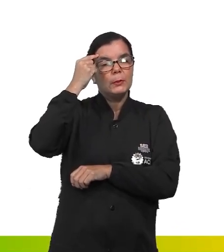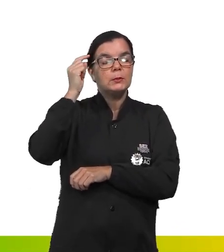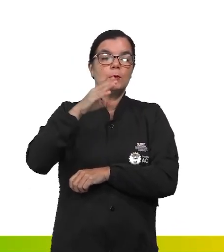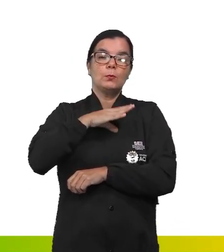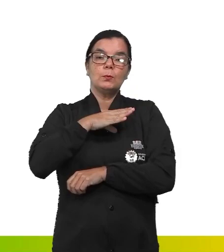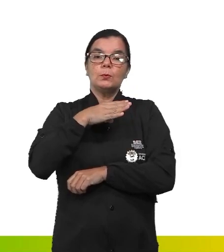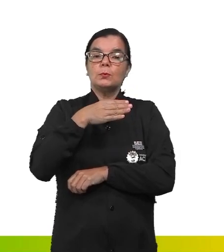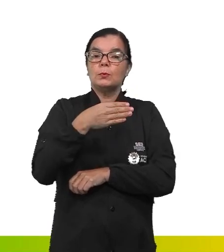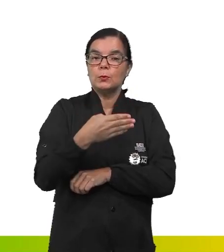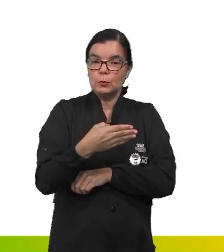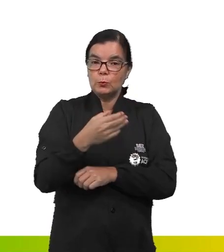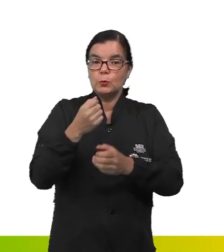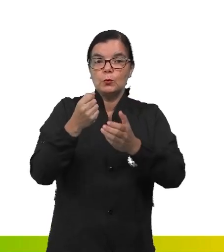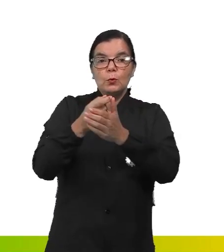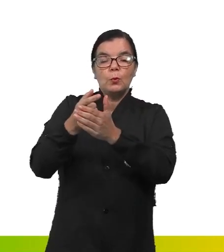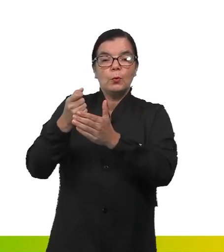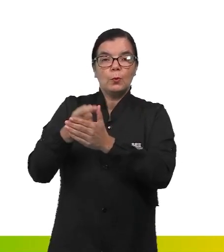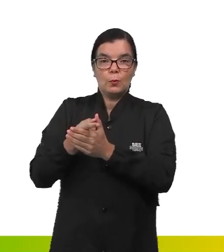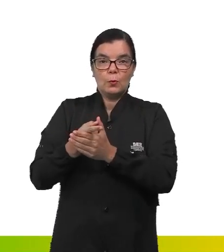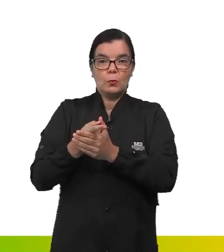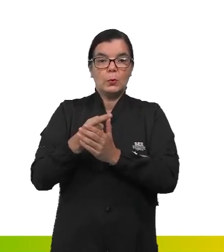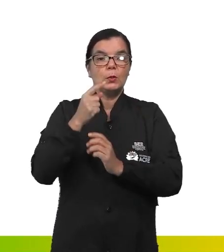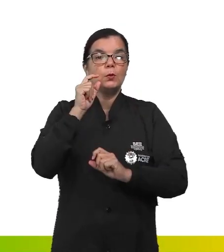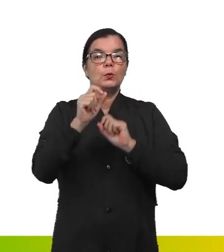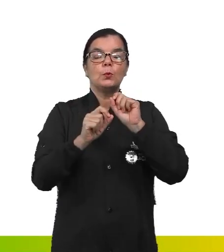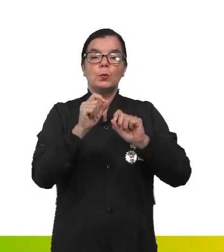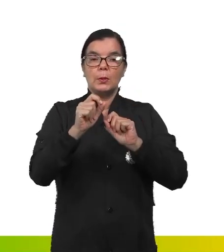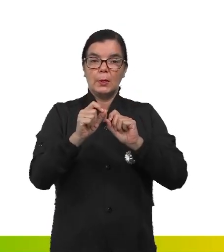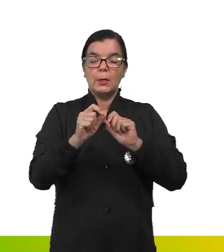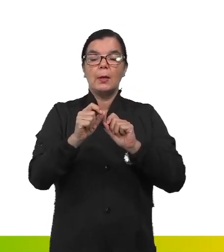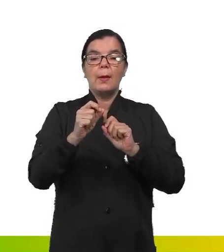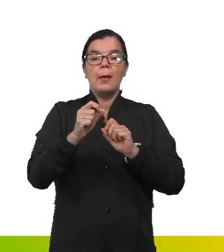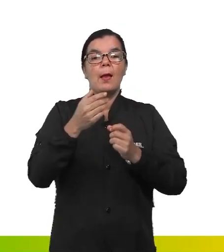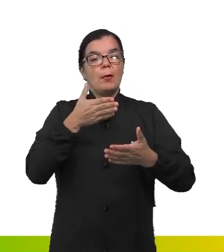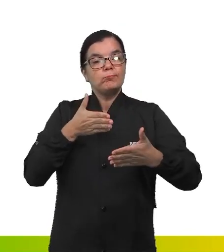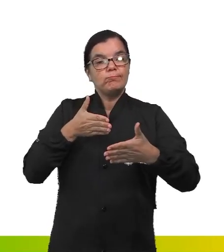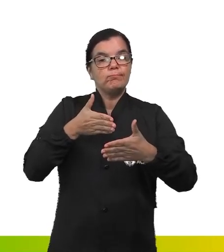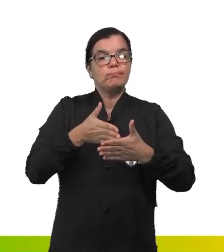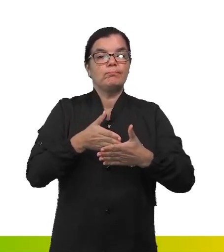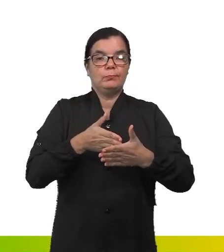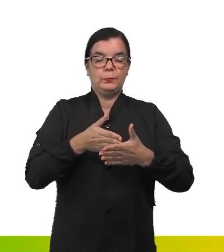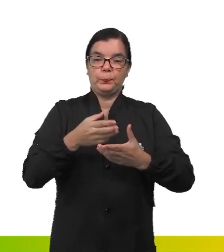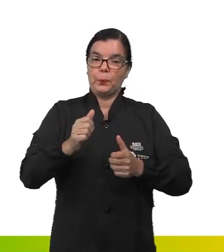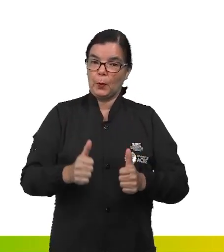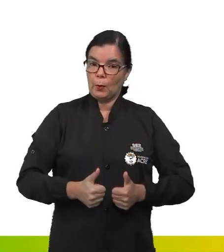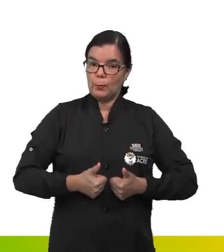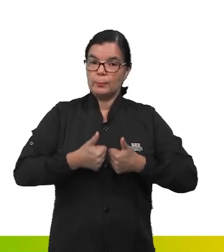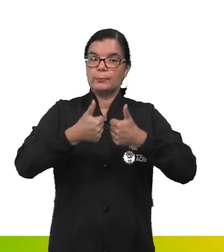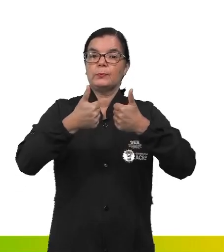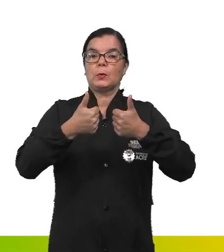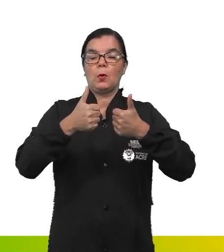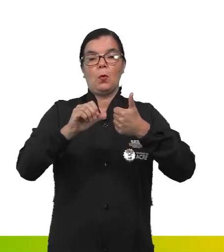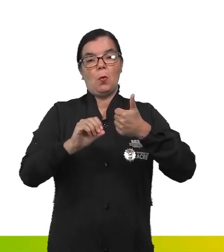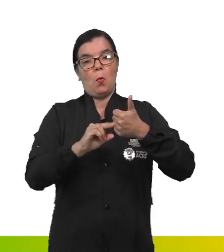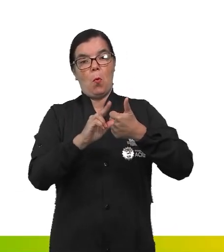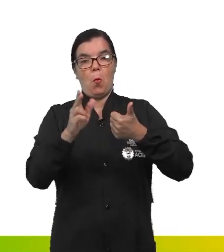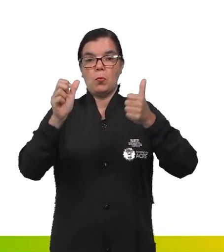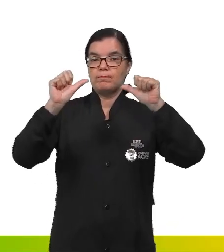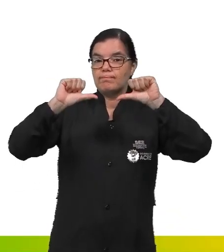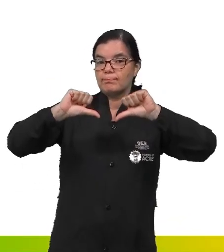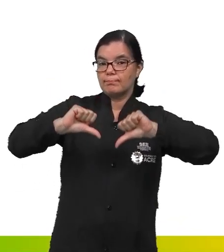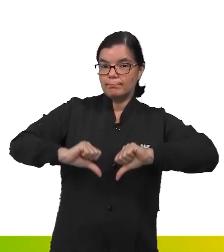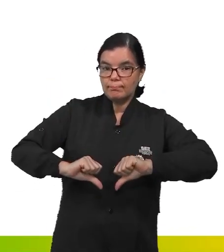os hábitos de consumo, considerando aí o impacto positivo ou